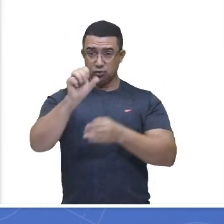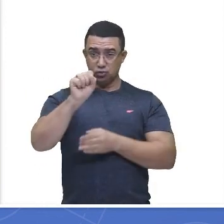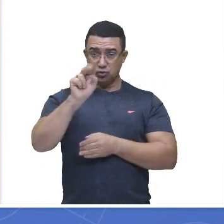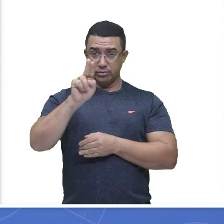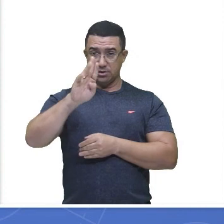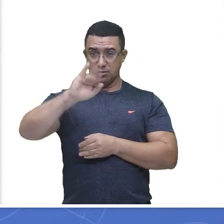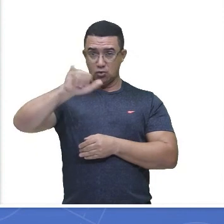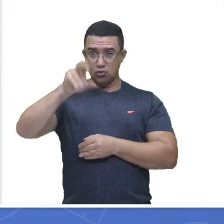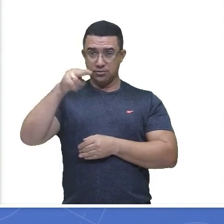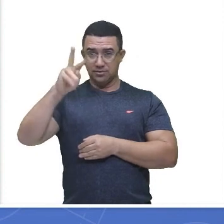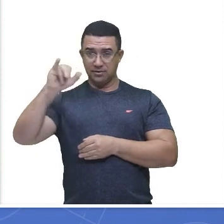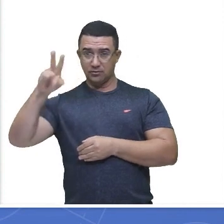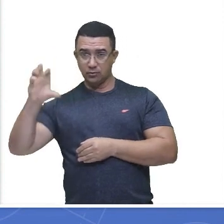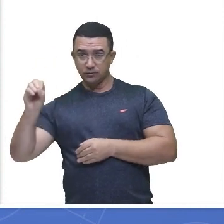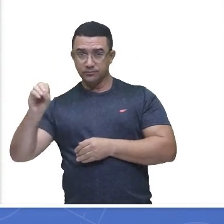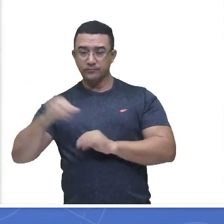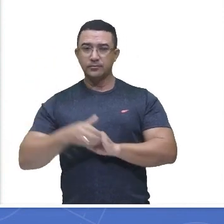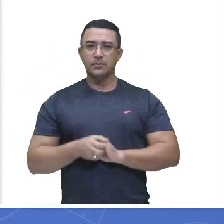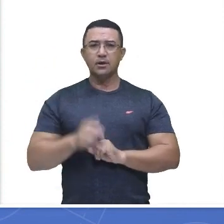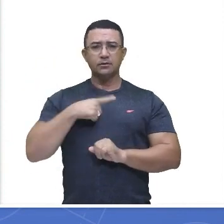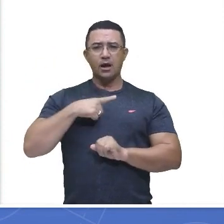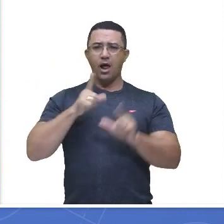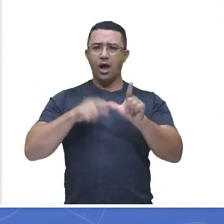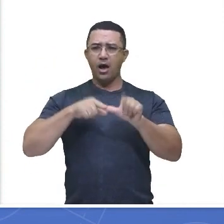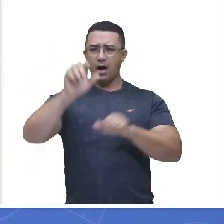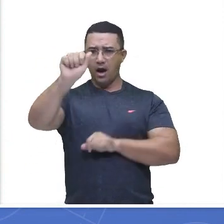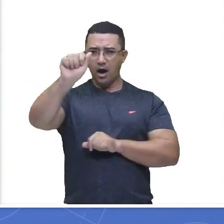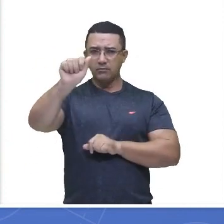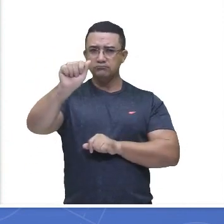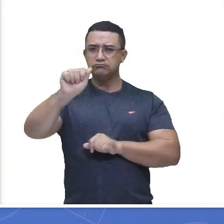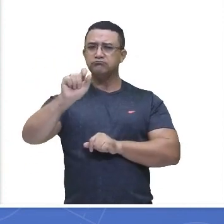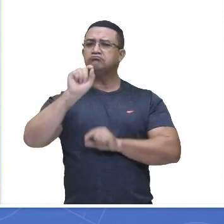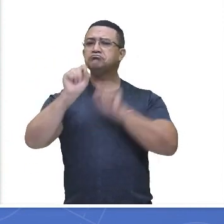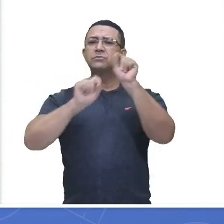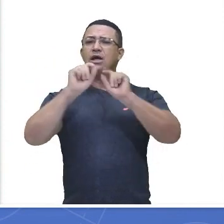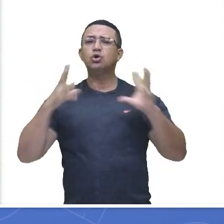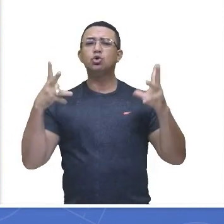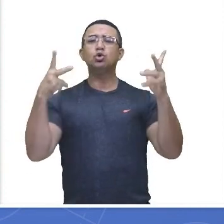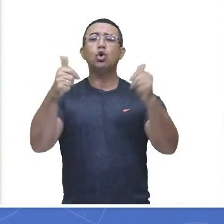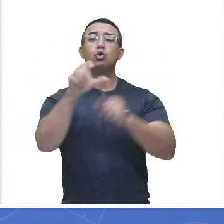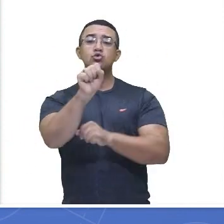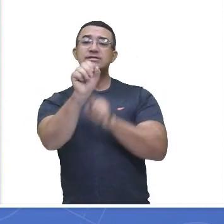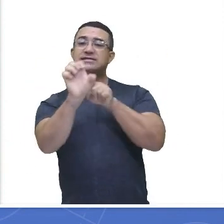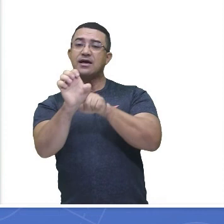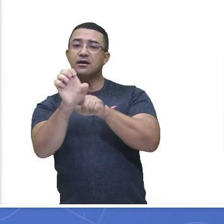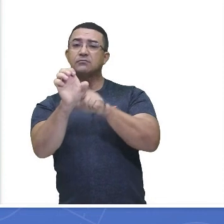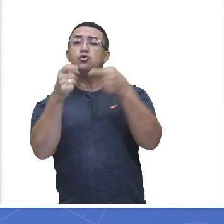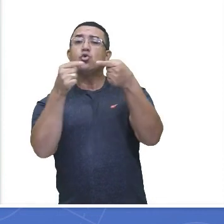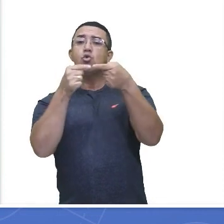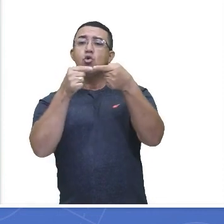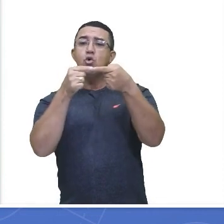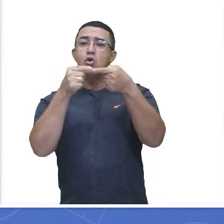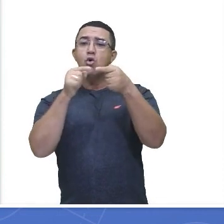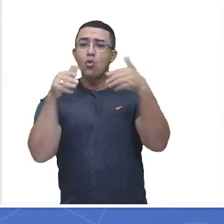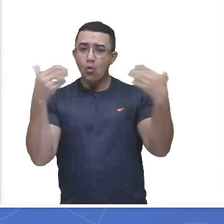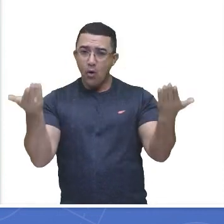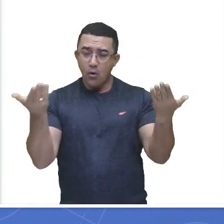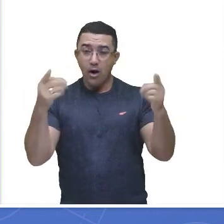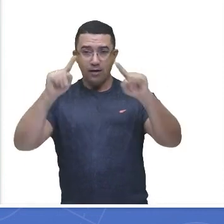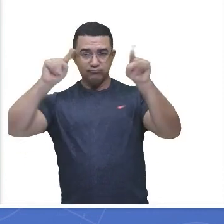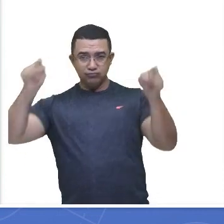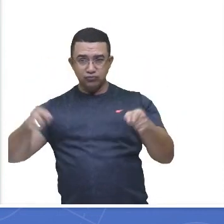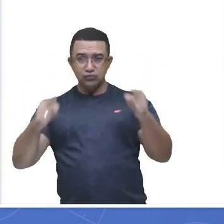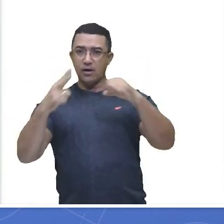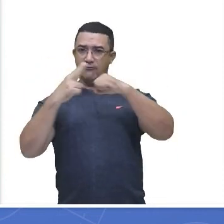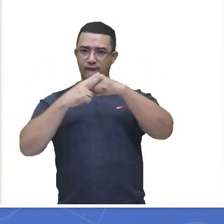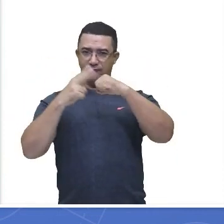né? Então, temos a letra A, que todos se... né? E tem o verbo empenhar. Olha, eu